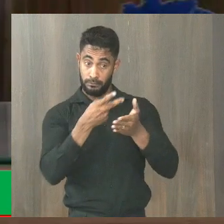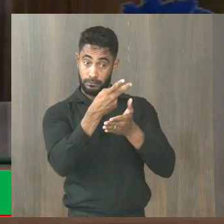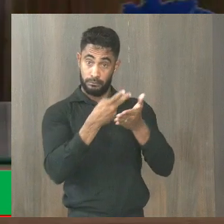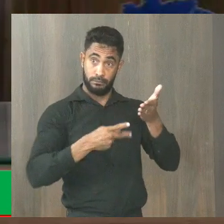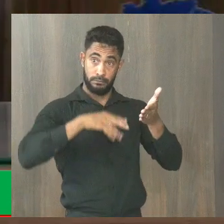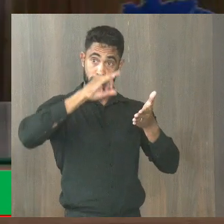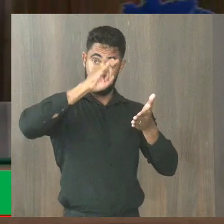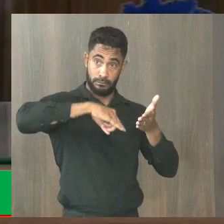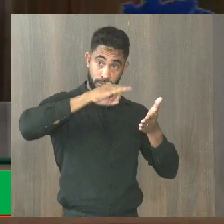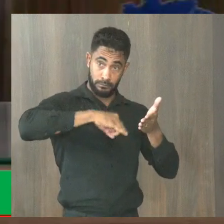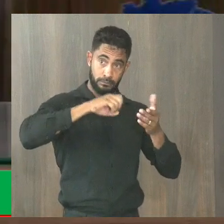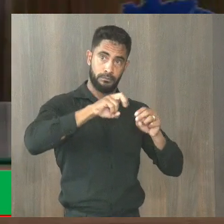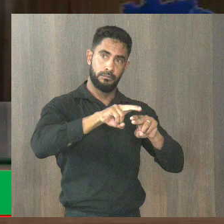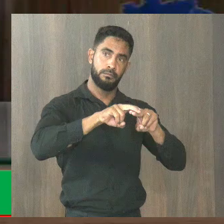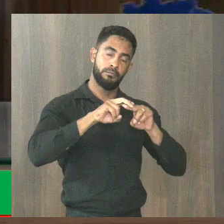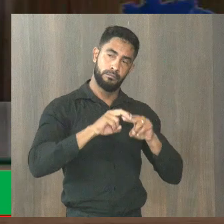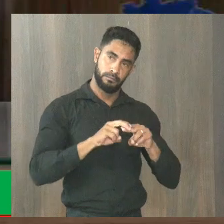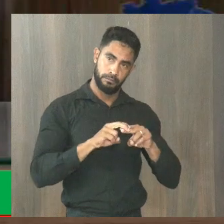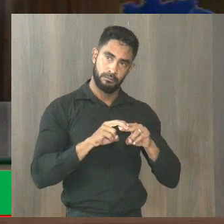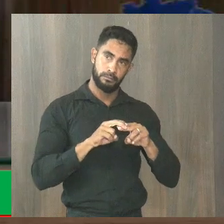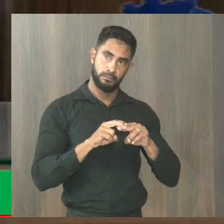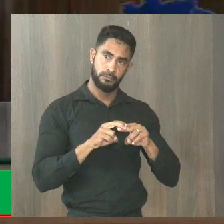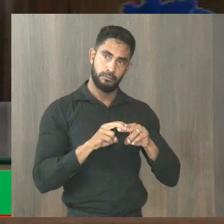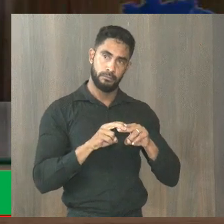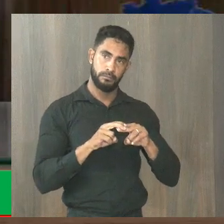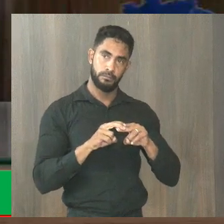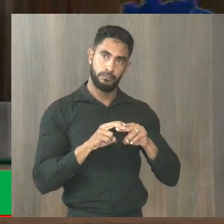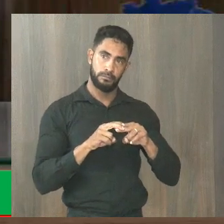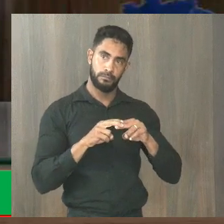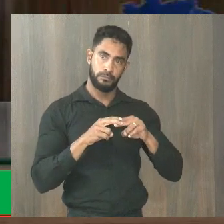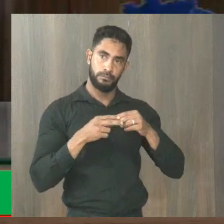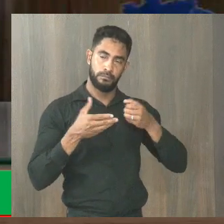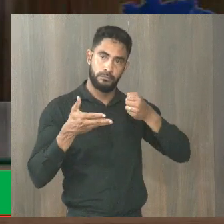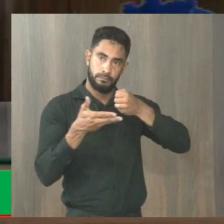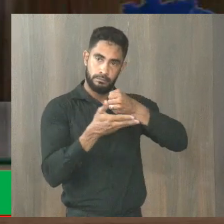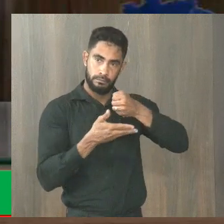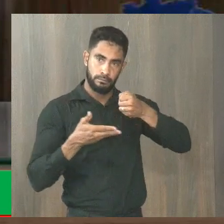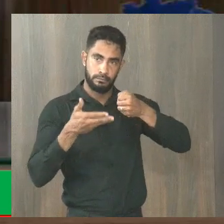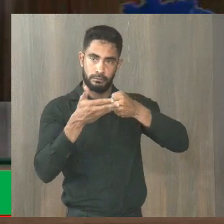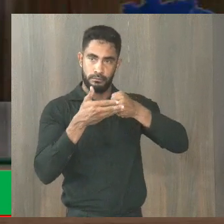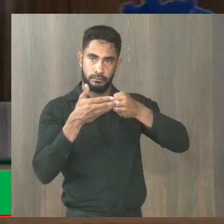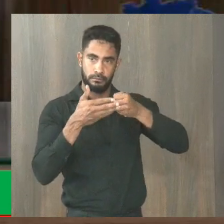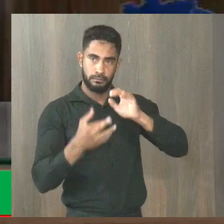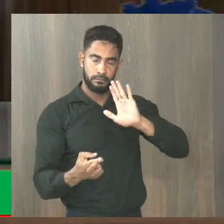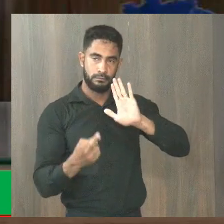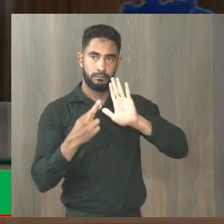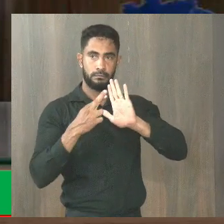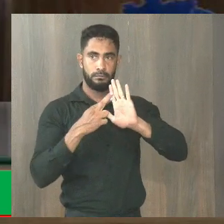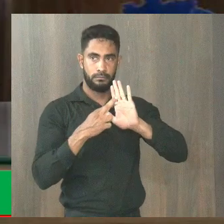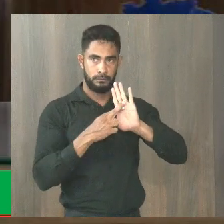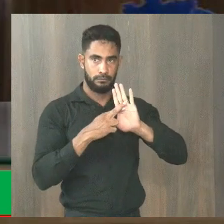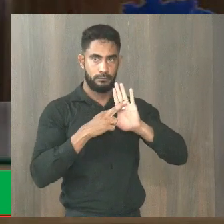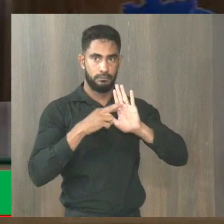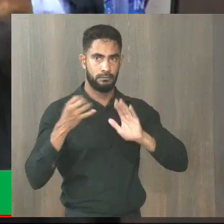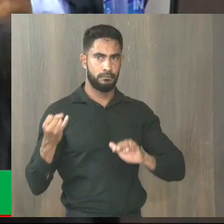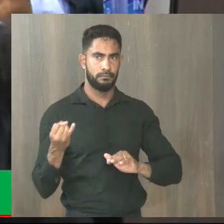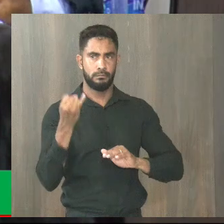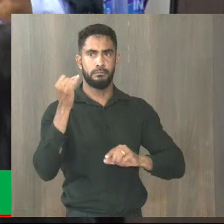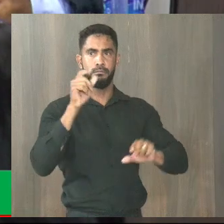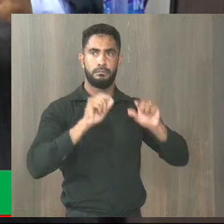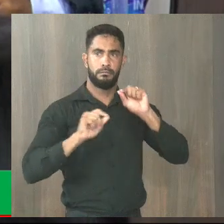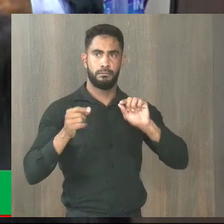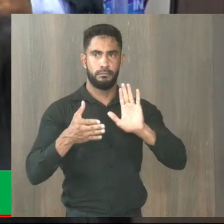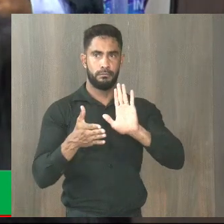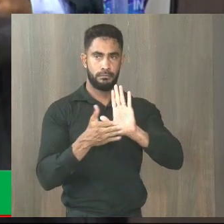matéria. Por isso, veio a esta comissão para tal finalidade, baseando-se nos princípios do regimento interno dessa casa. Fundamentação. A